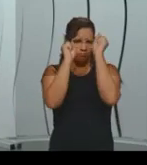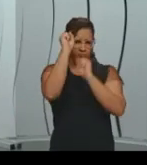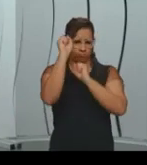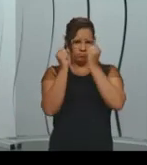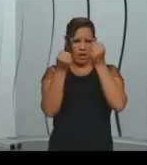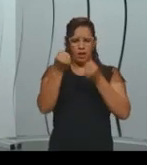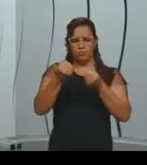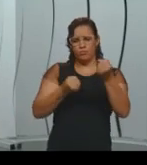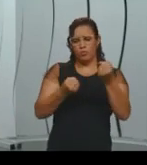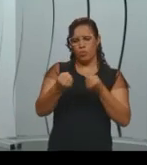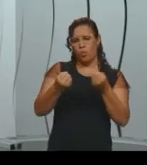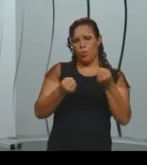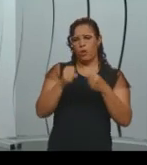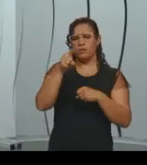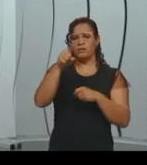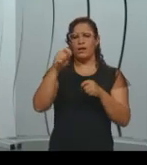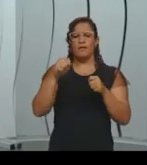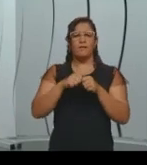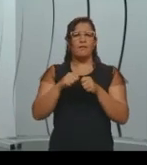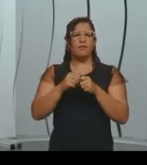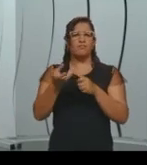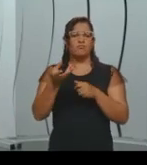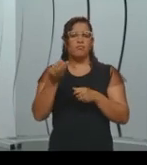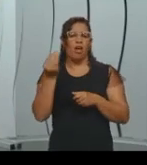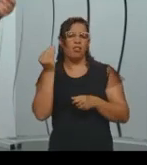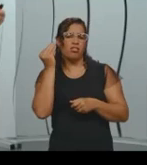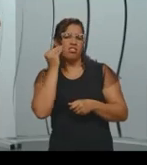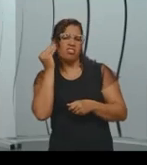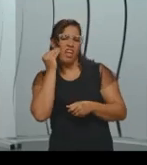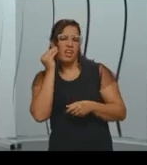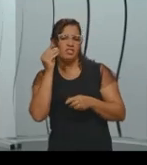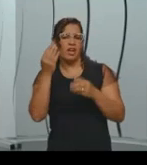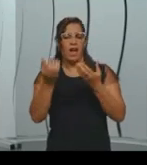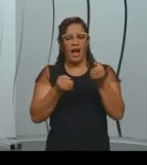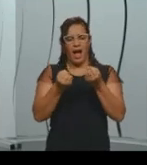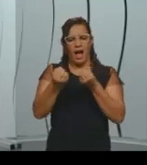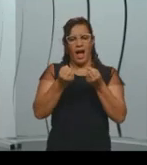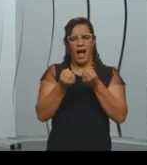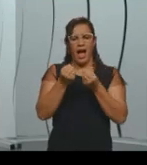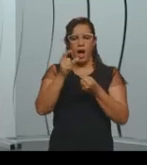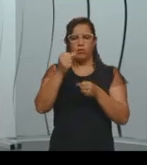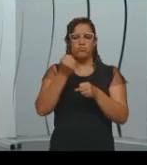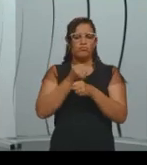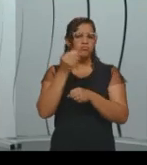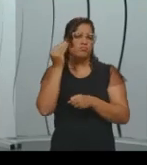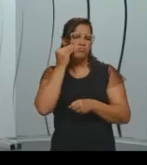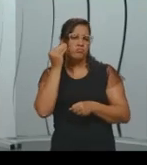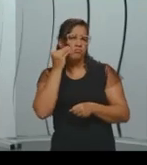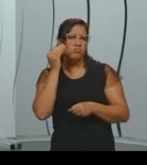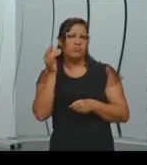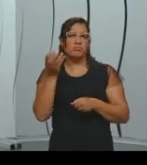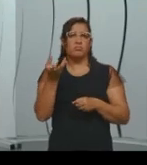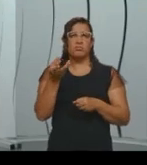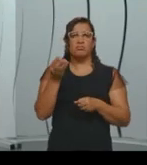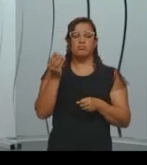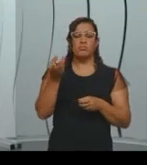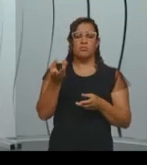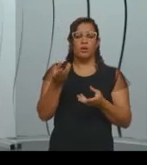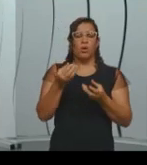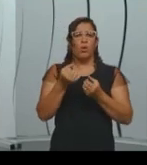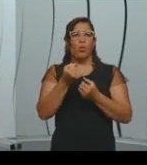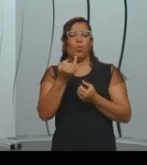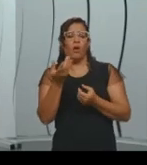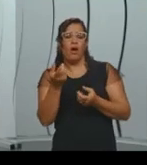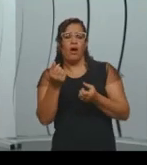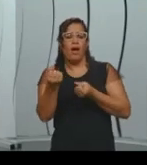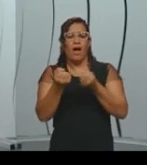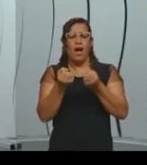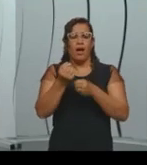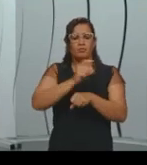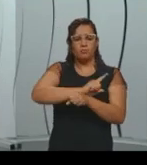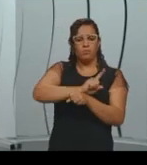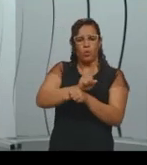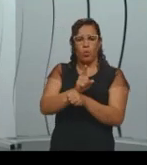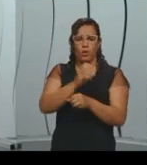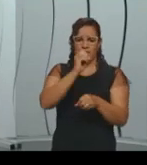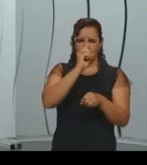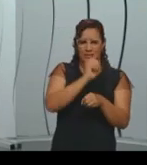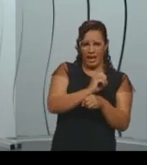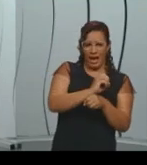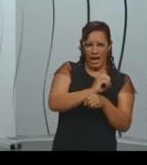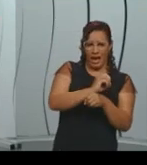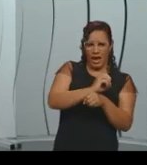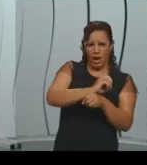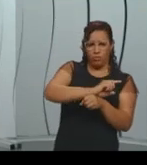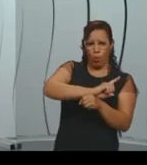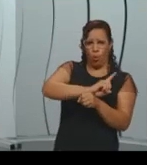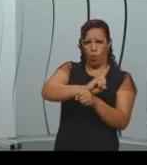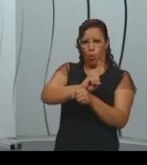vai fazer testes com carros que estão sendo fabricados. Você quer ver taxa de quanto tempo que um carro gasta para ir de 0 a 100